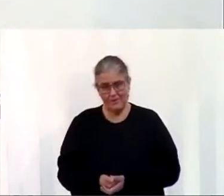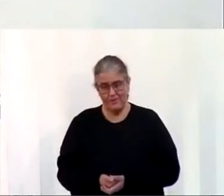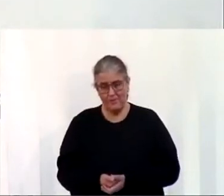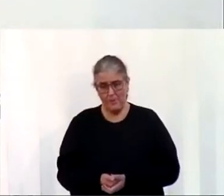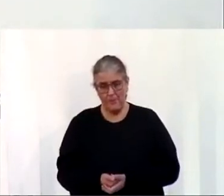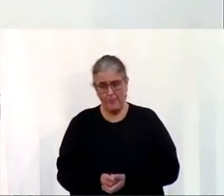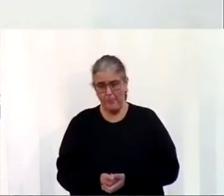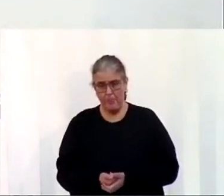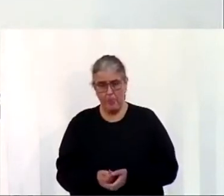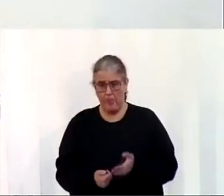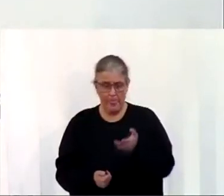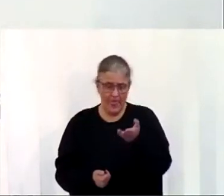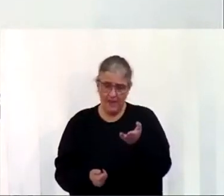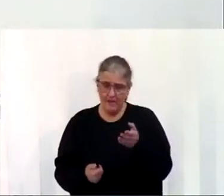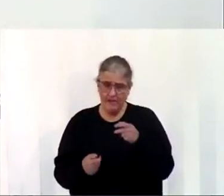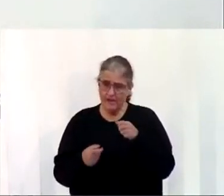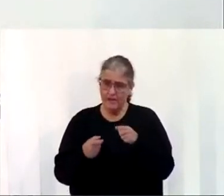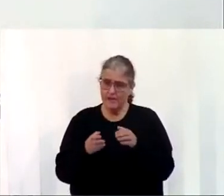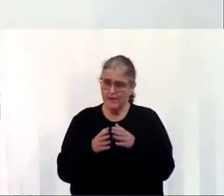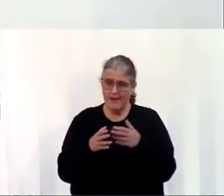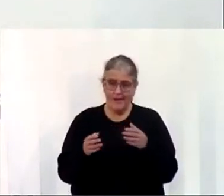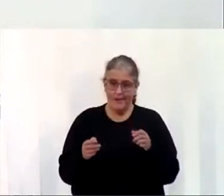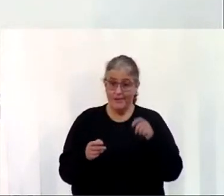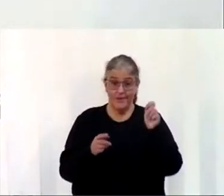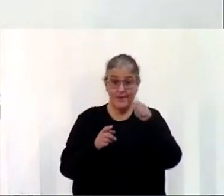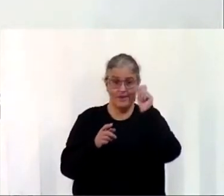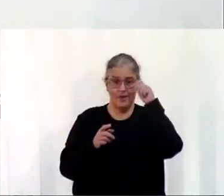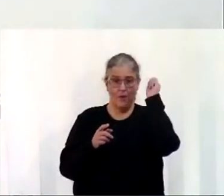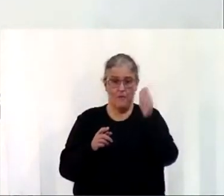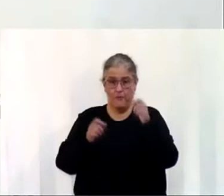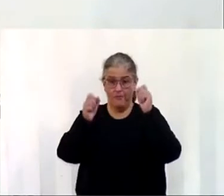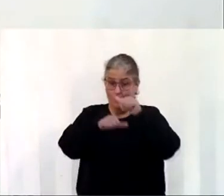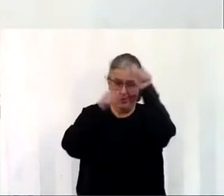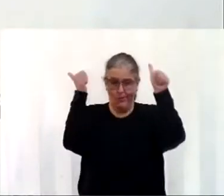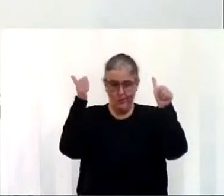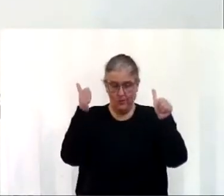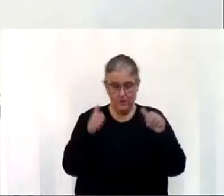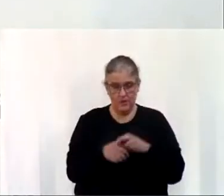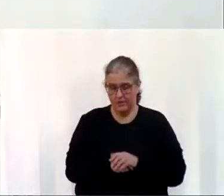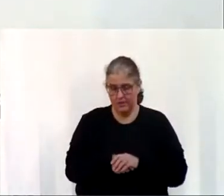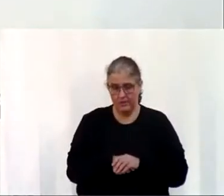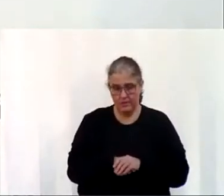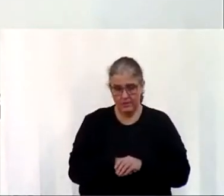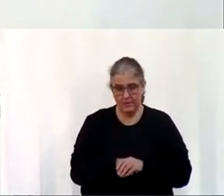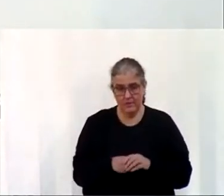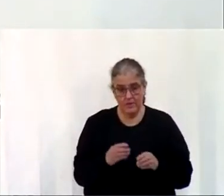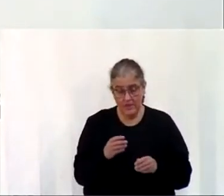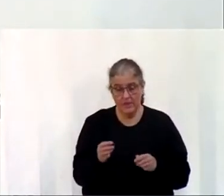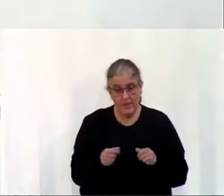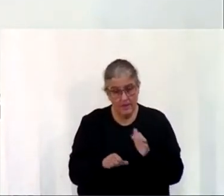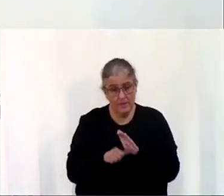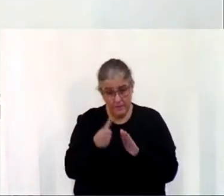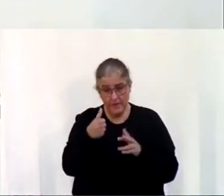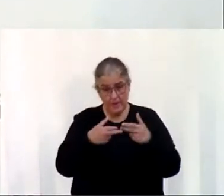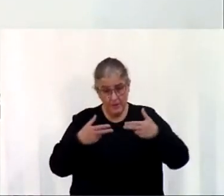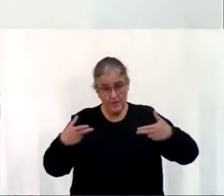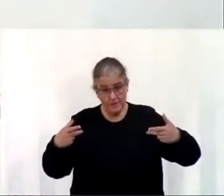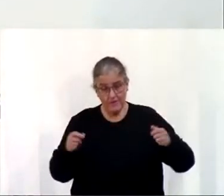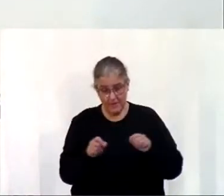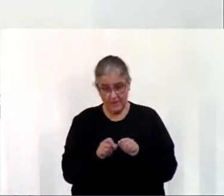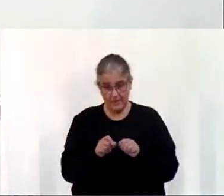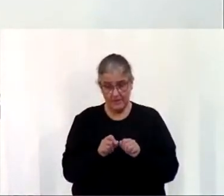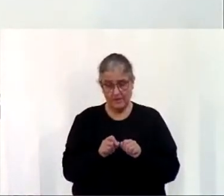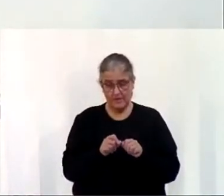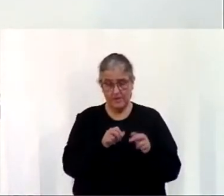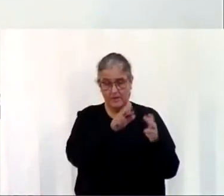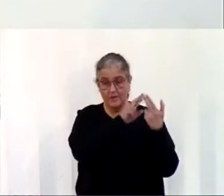dizer que vai ser muito necessária a sua responsabilidade. A primeira coisa, a primeira atitude responsável de